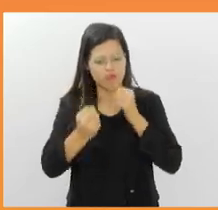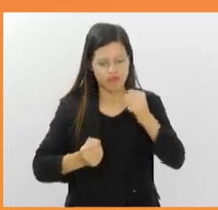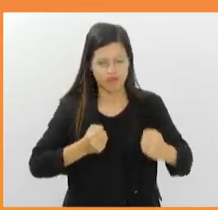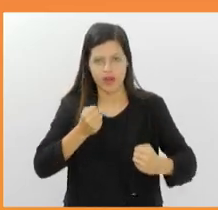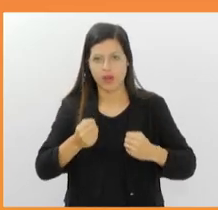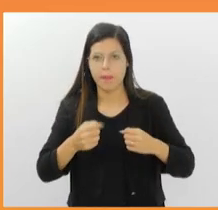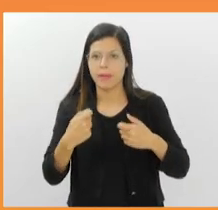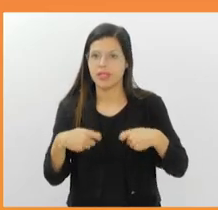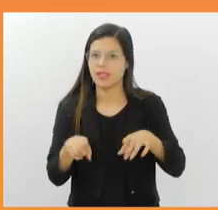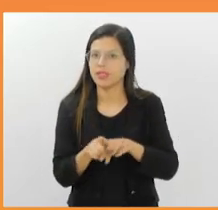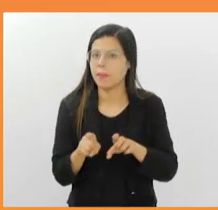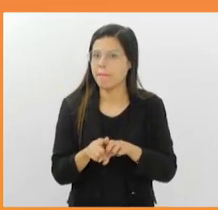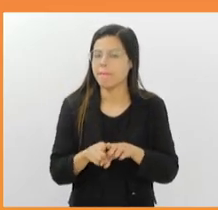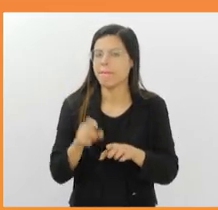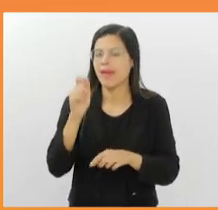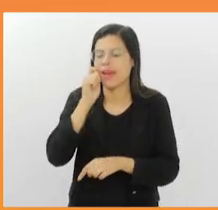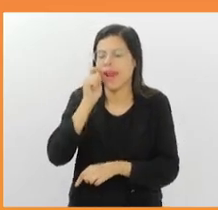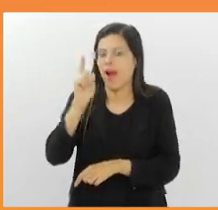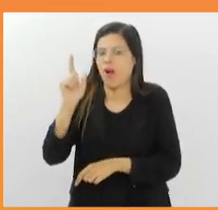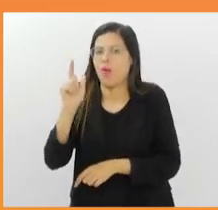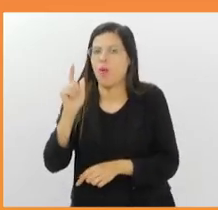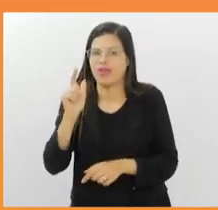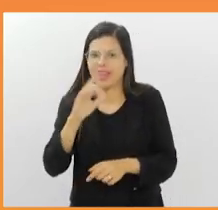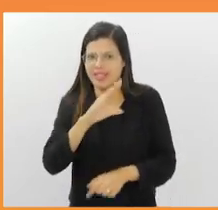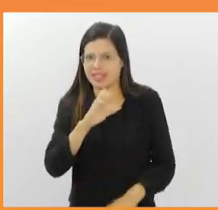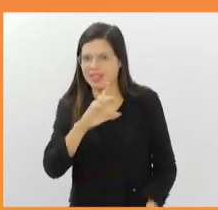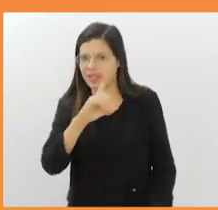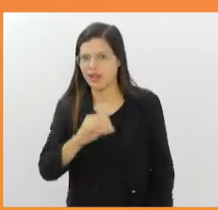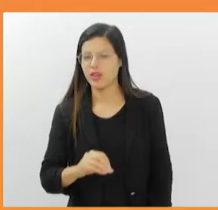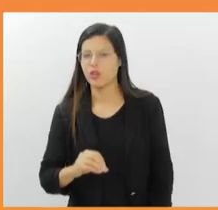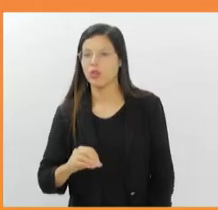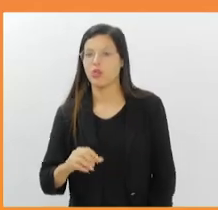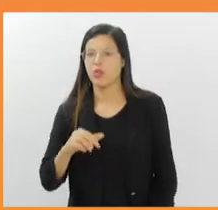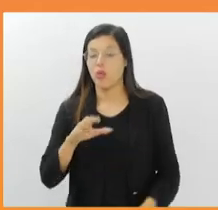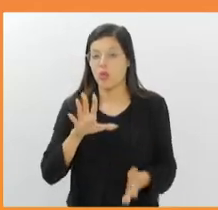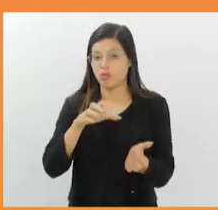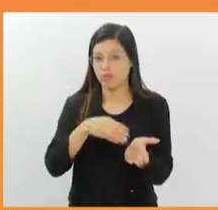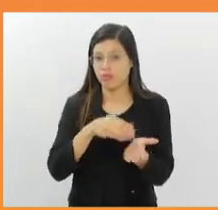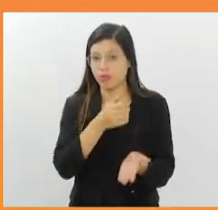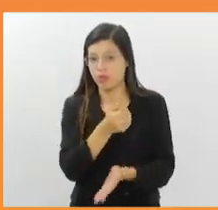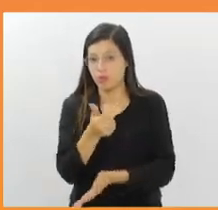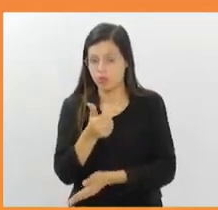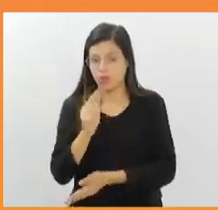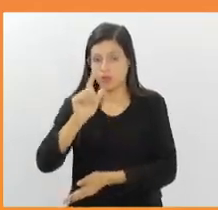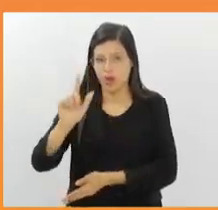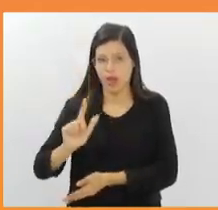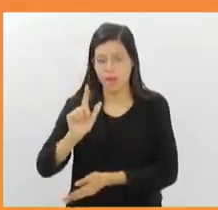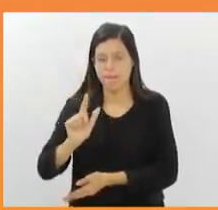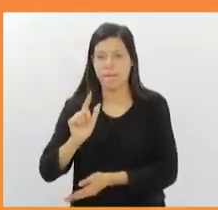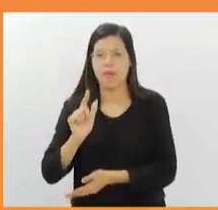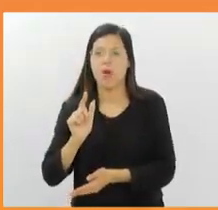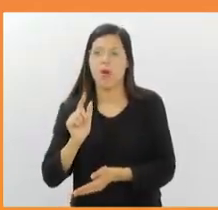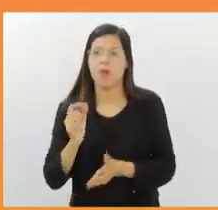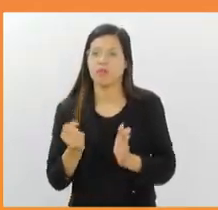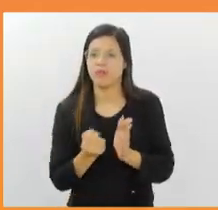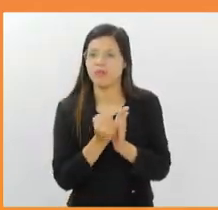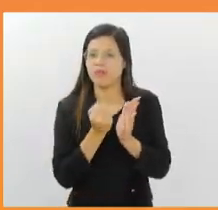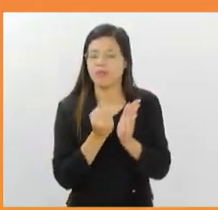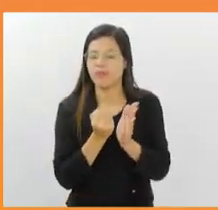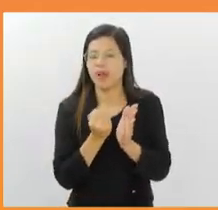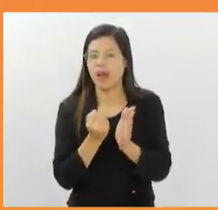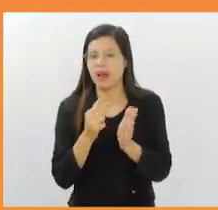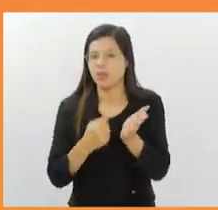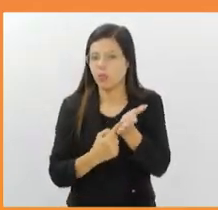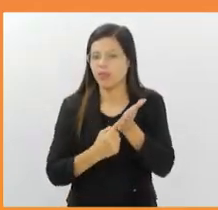também que acordar cedinho. A largada da meia-maratona no posto 12 do Leblon está marcada para as 5h30 da manhã.